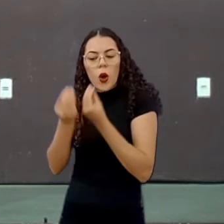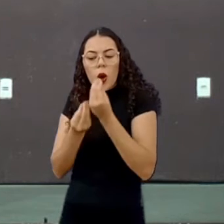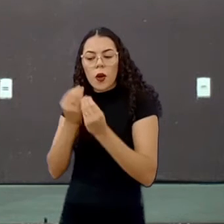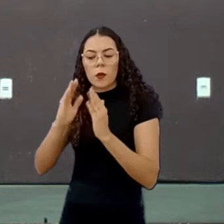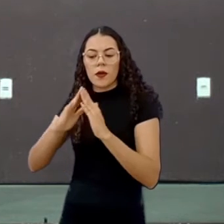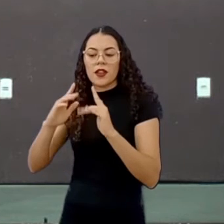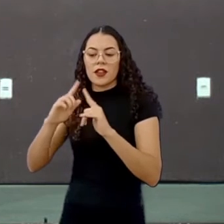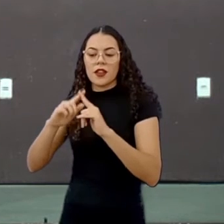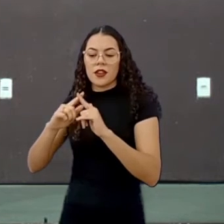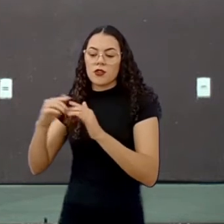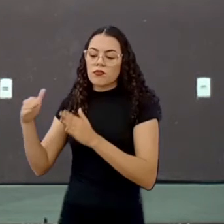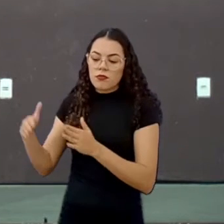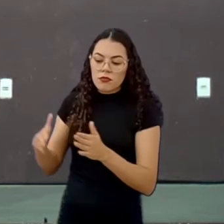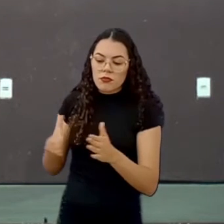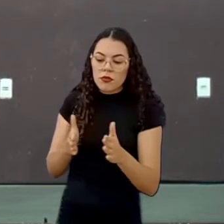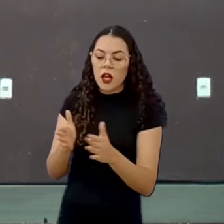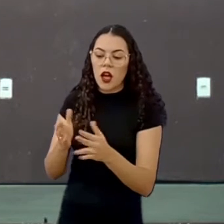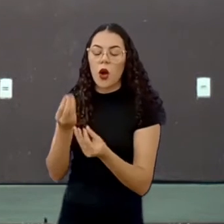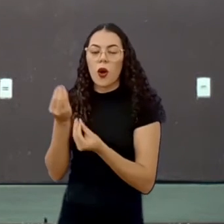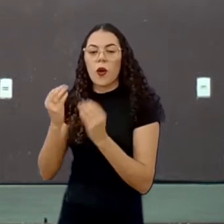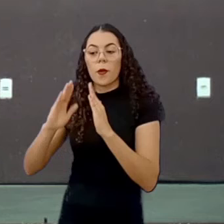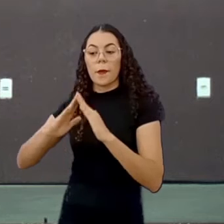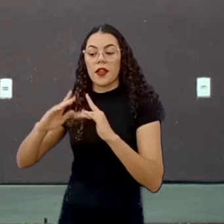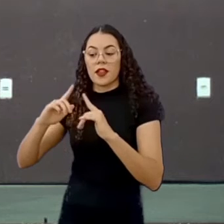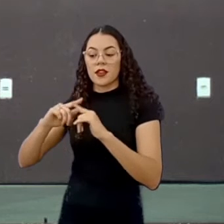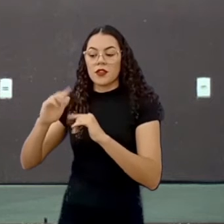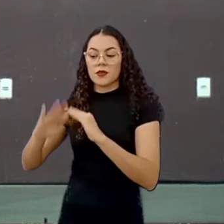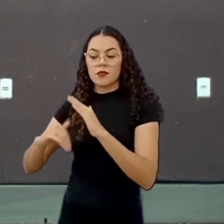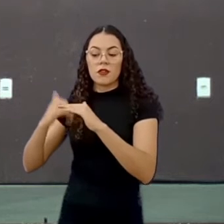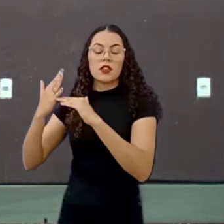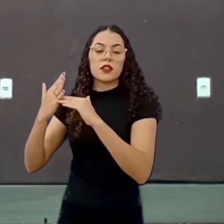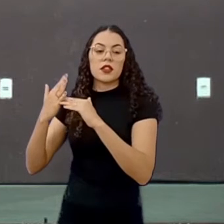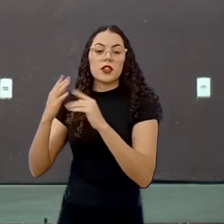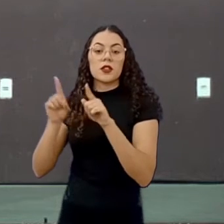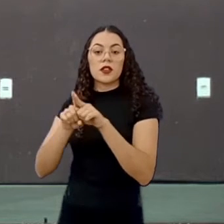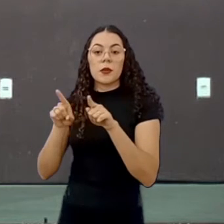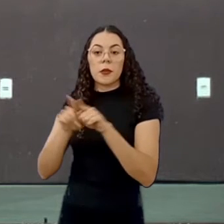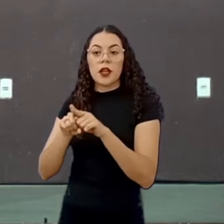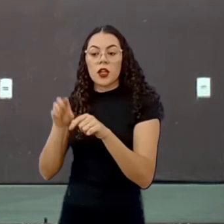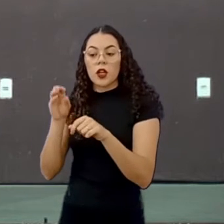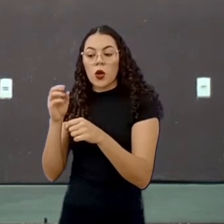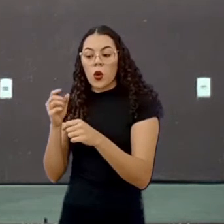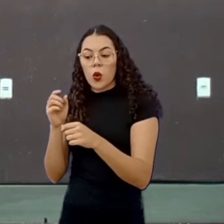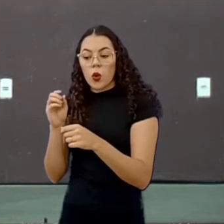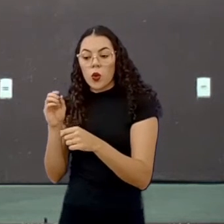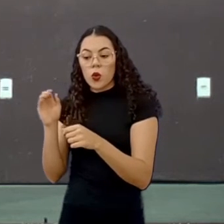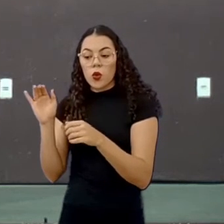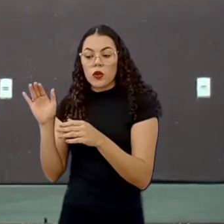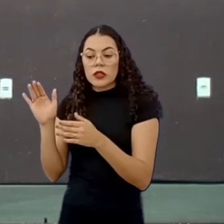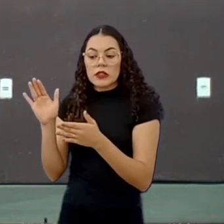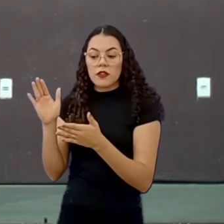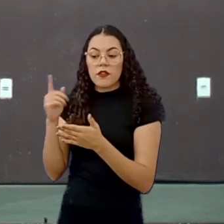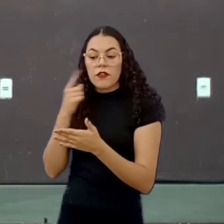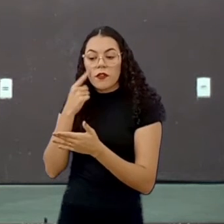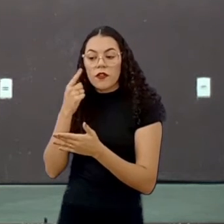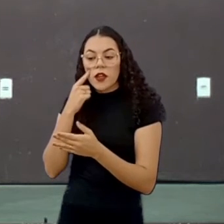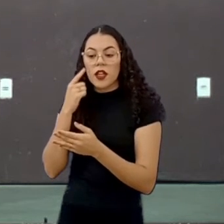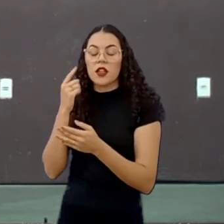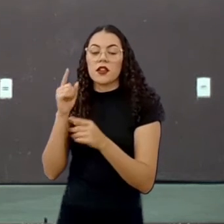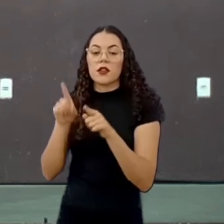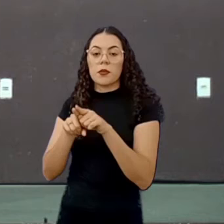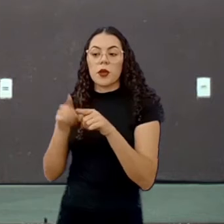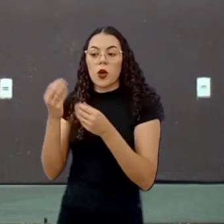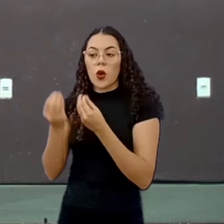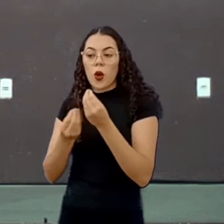estava caminhando, como é que a igreja estava avançando e alertar sobre os perigos e sobre os objetivos que